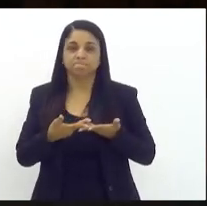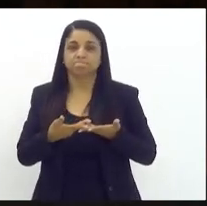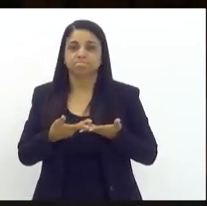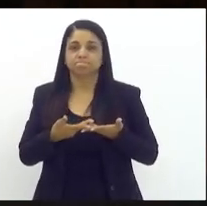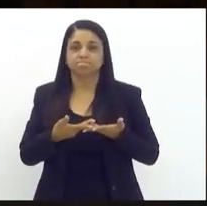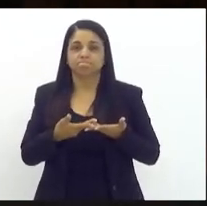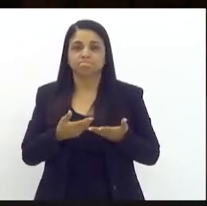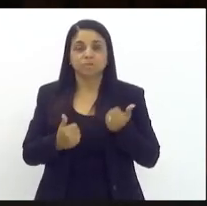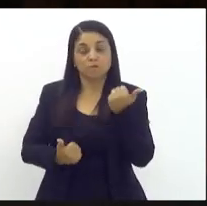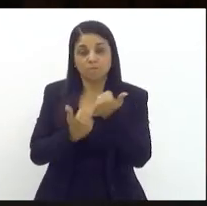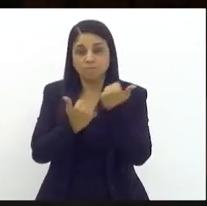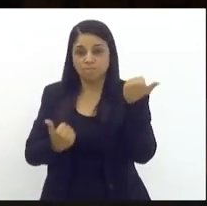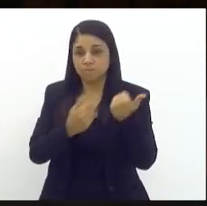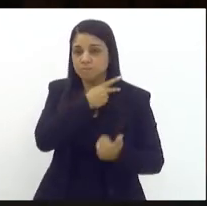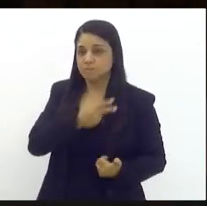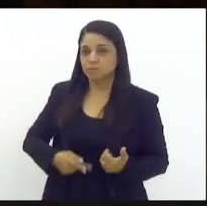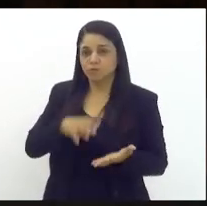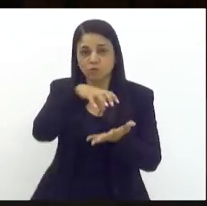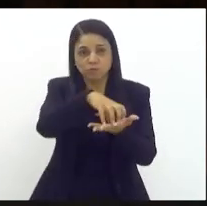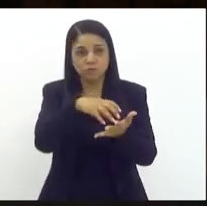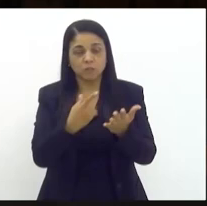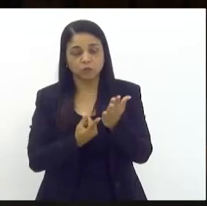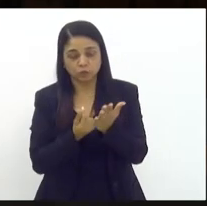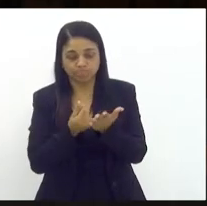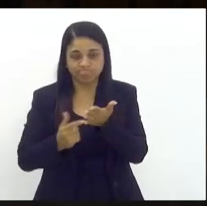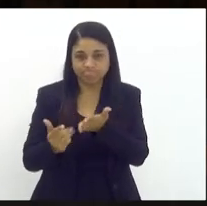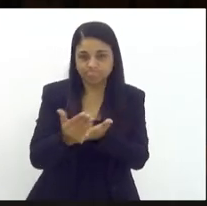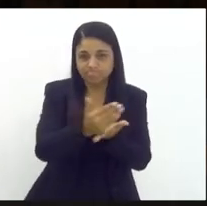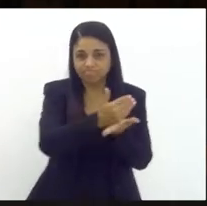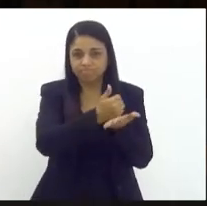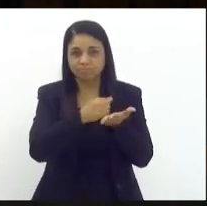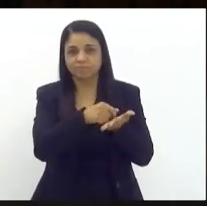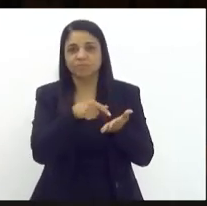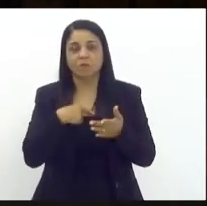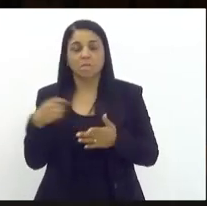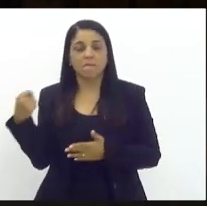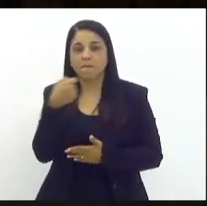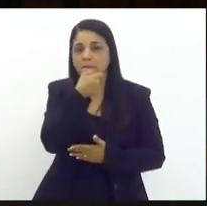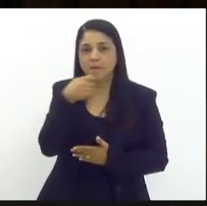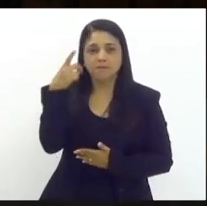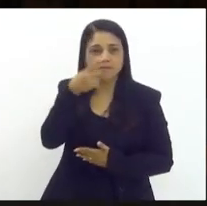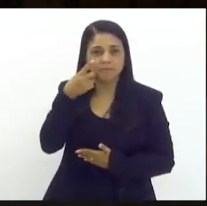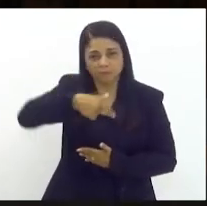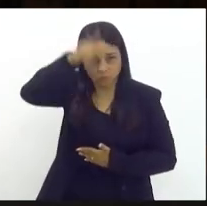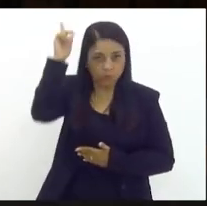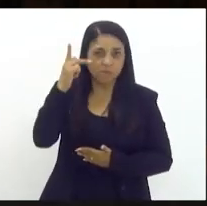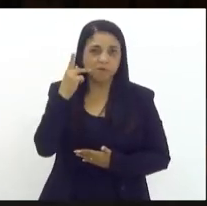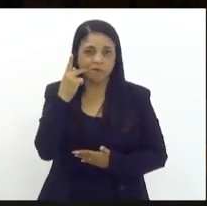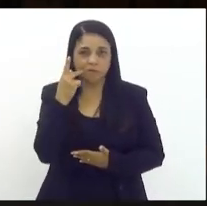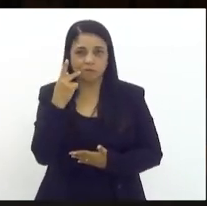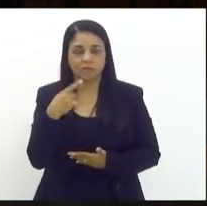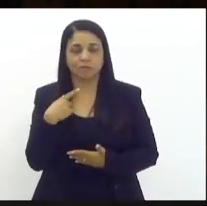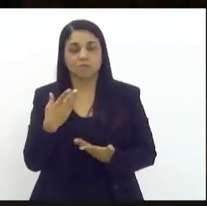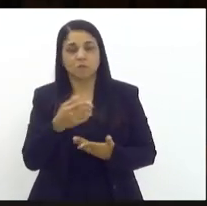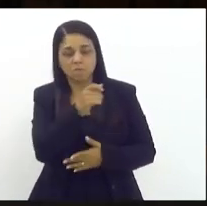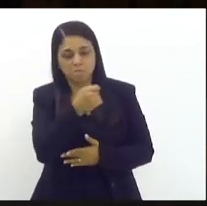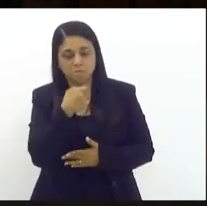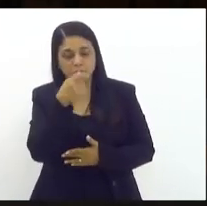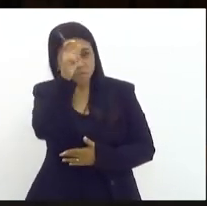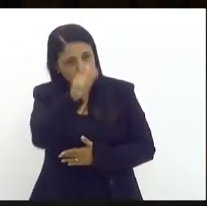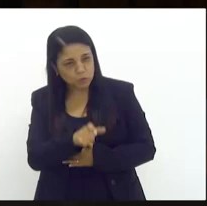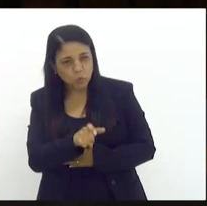o nosso vice-presidente da comissão de tributação passar para lá para o Deputado Luiz Paulo é uma pessoa